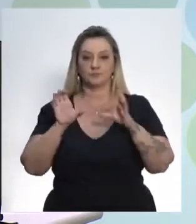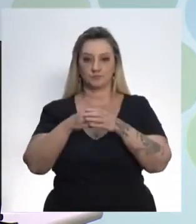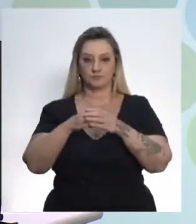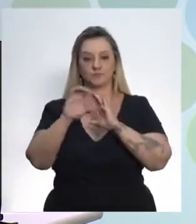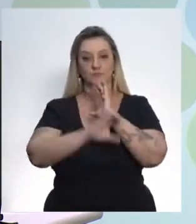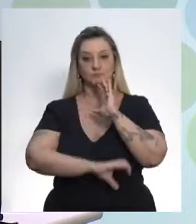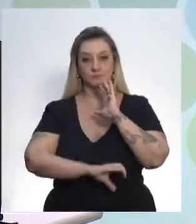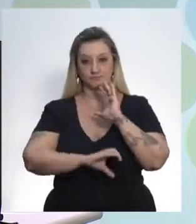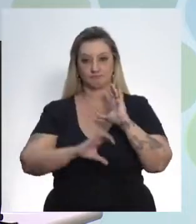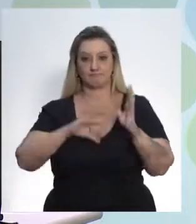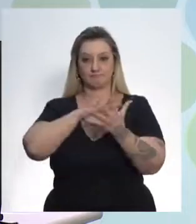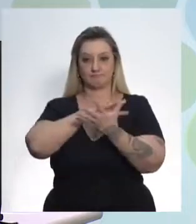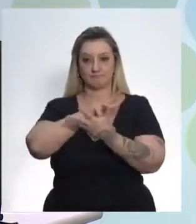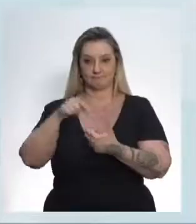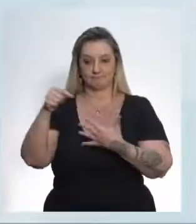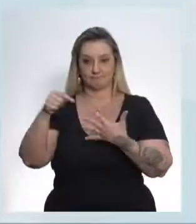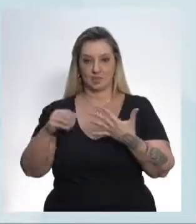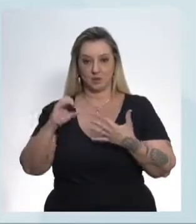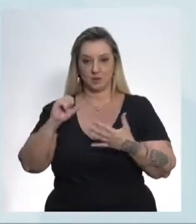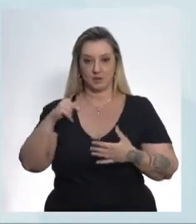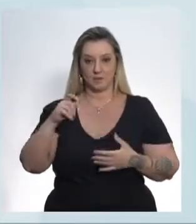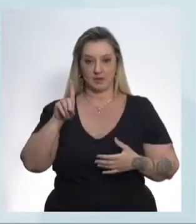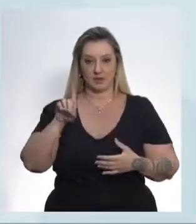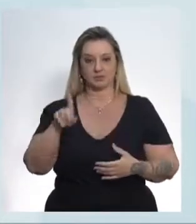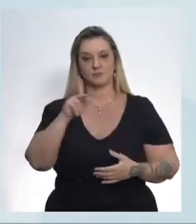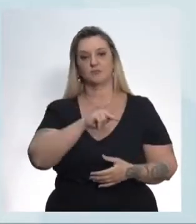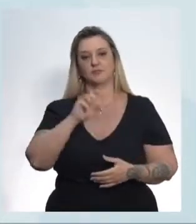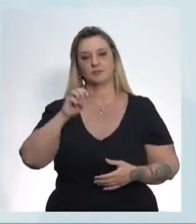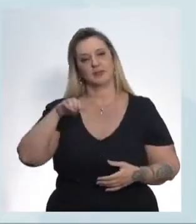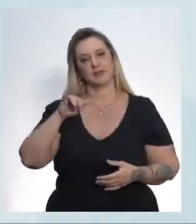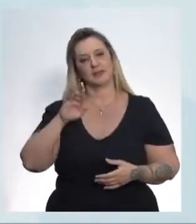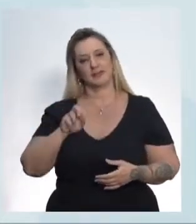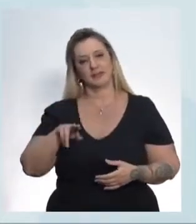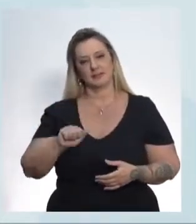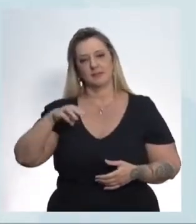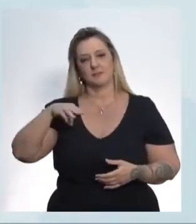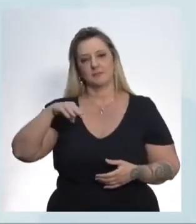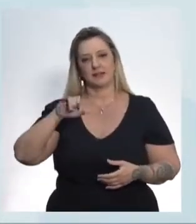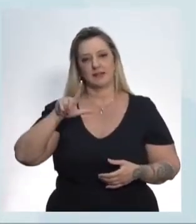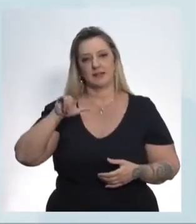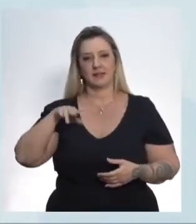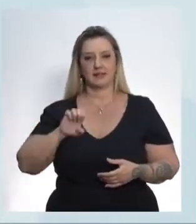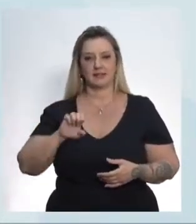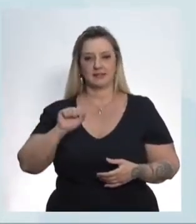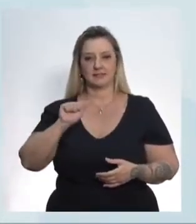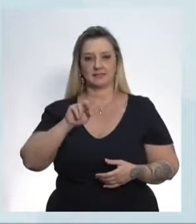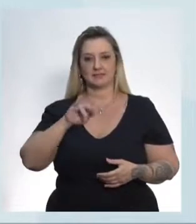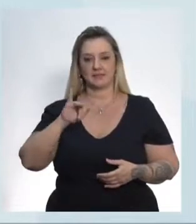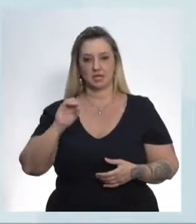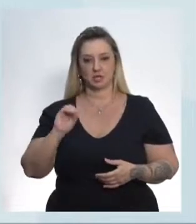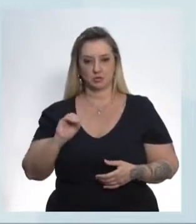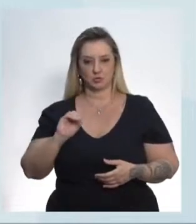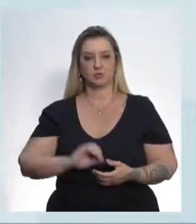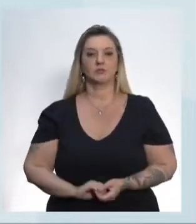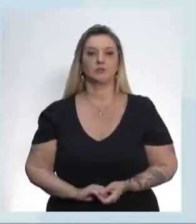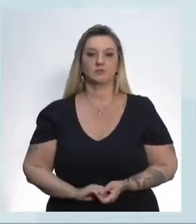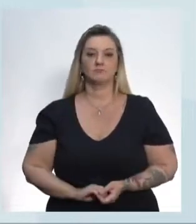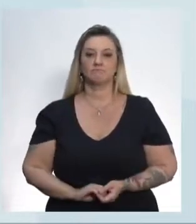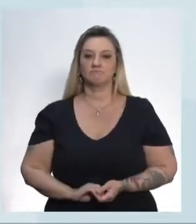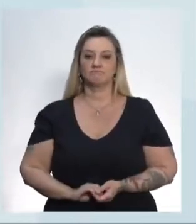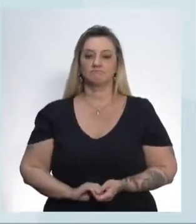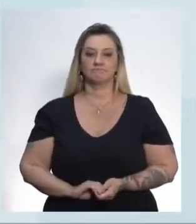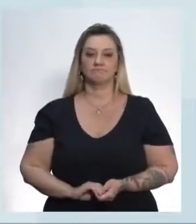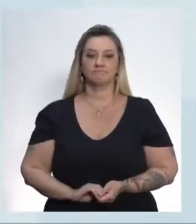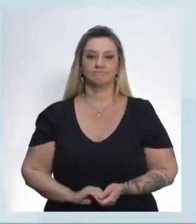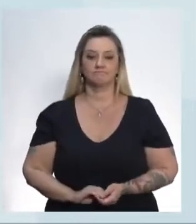da COPED, né, professora Mariana, professora Milene, professor Sérgio Damiati. Então, estamos todos